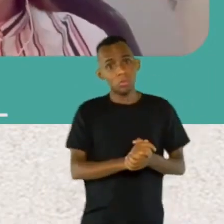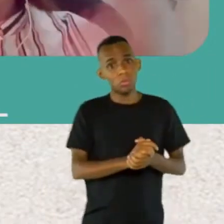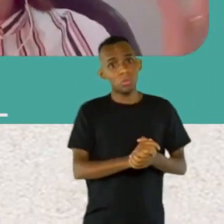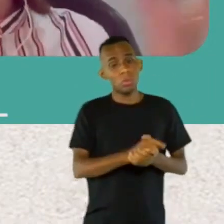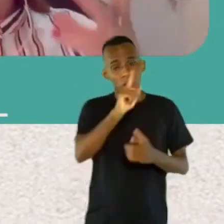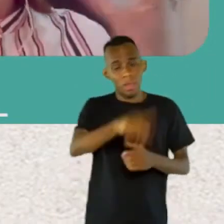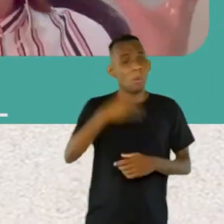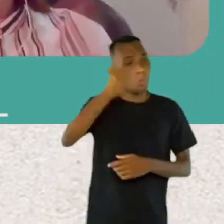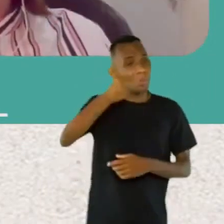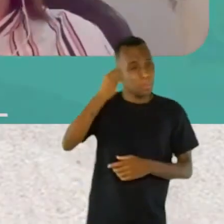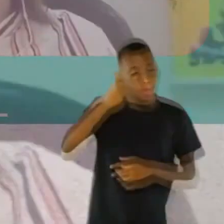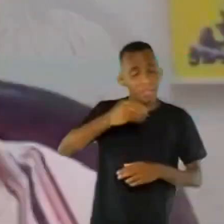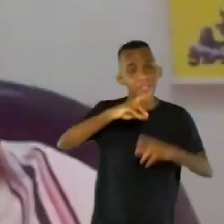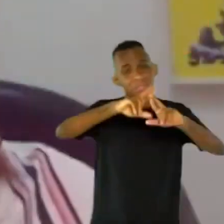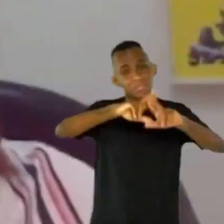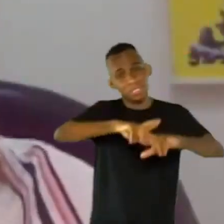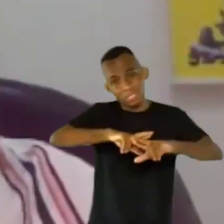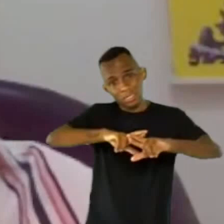muito